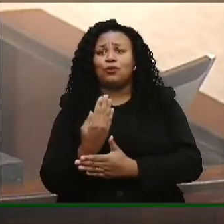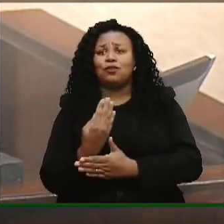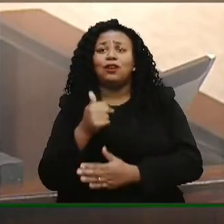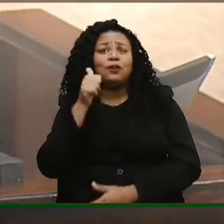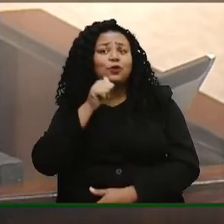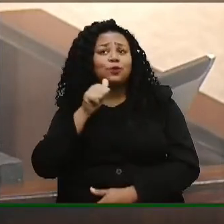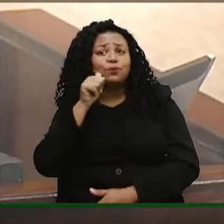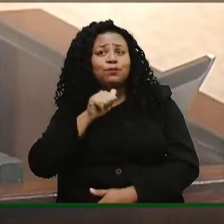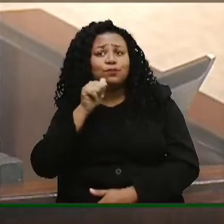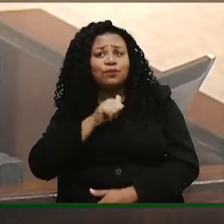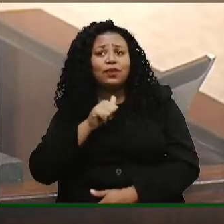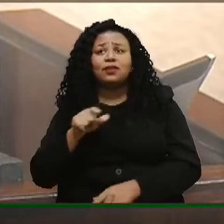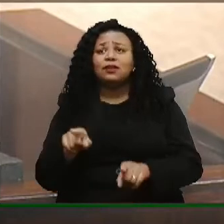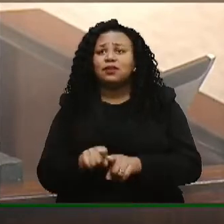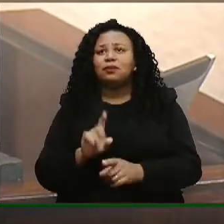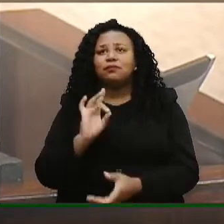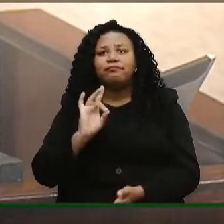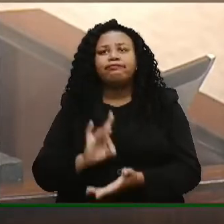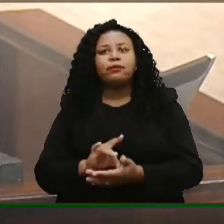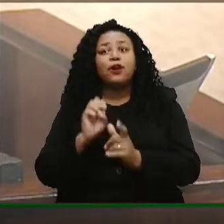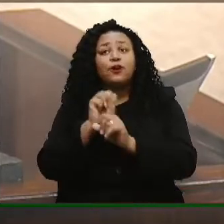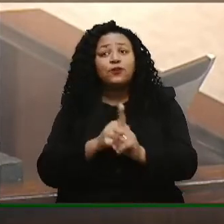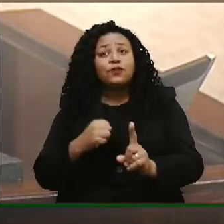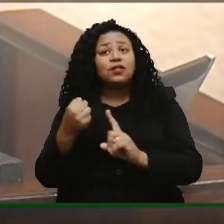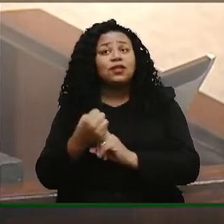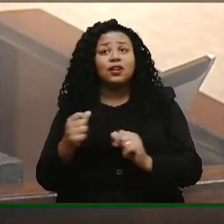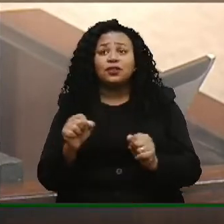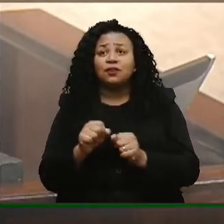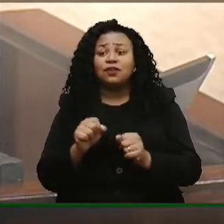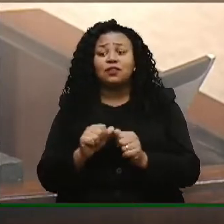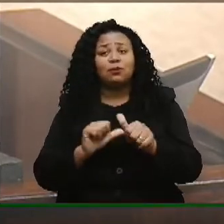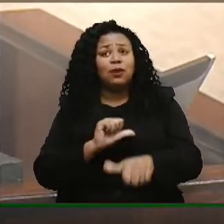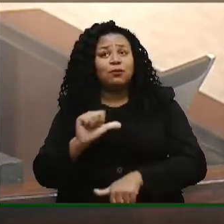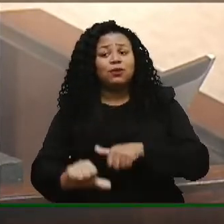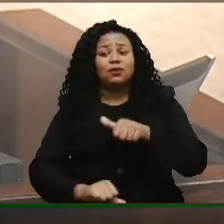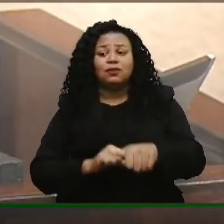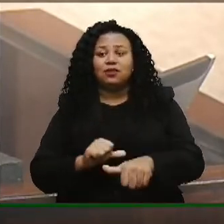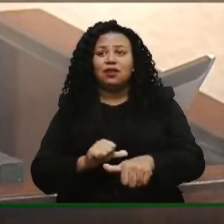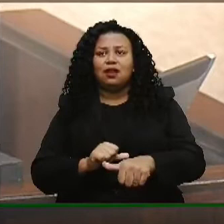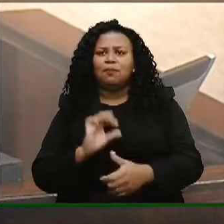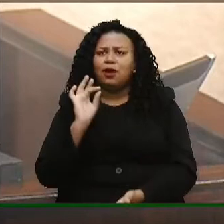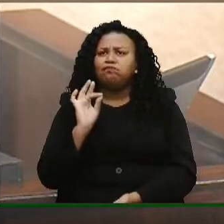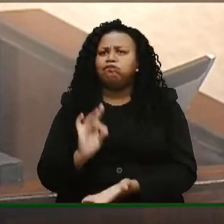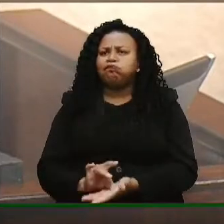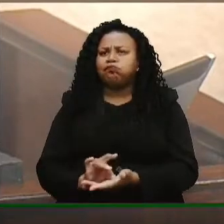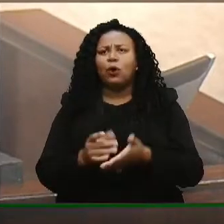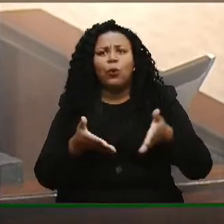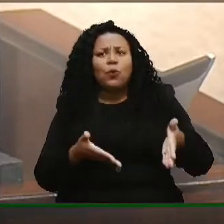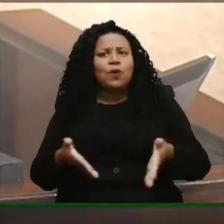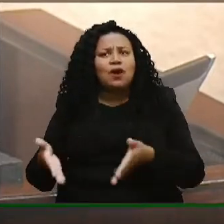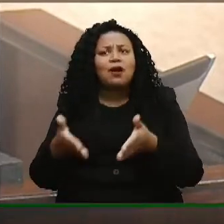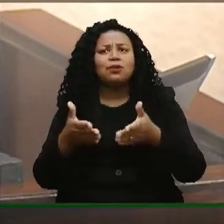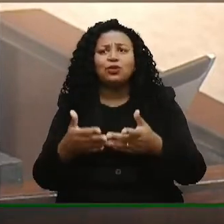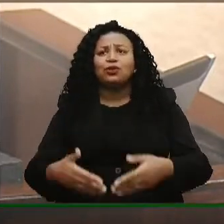as mulheres e sobre o que de fato a sociedade está fazendo para mudar, para consolidar um caminho